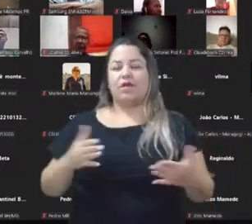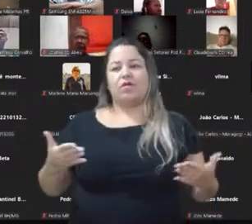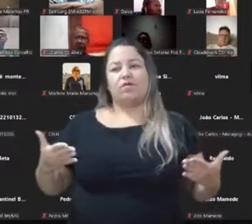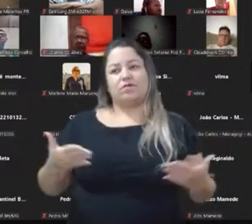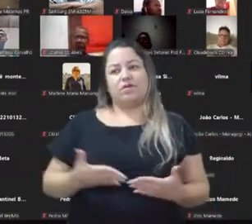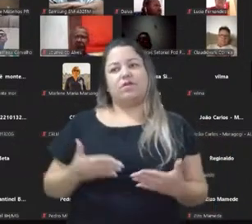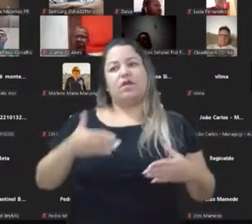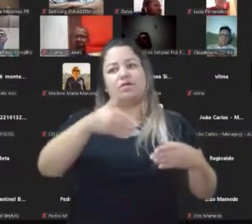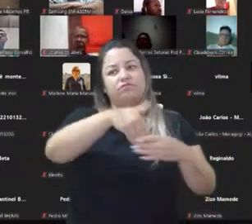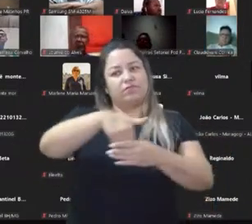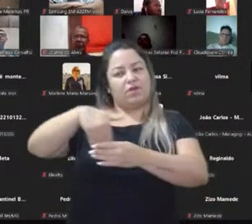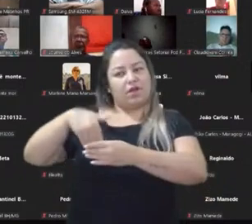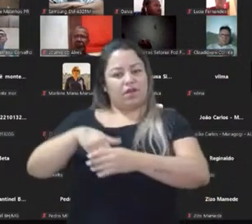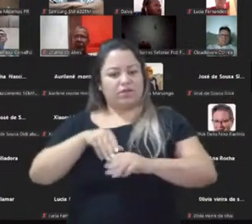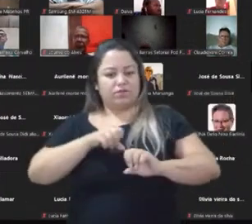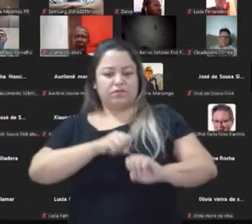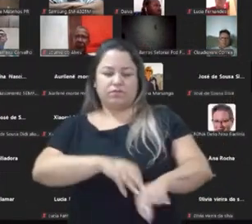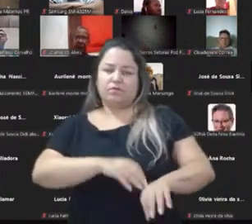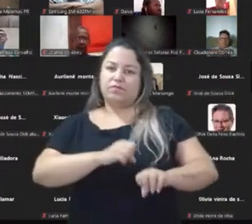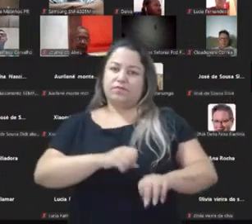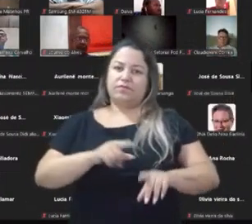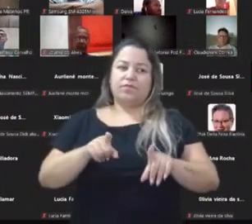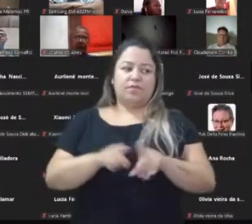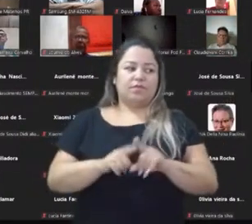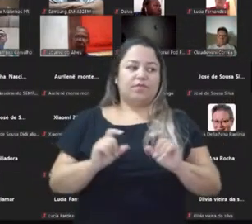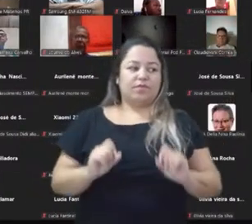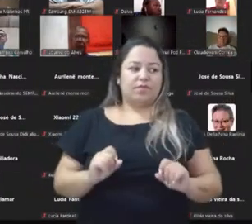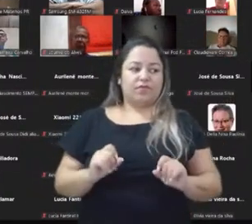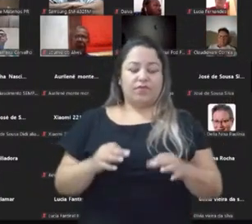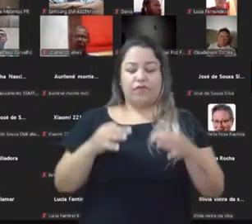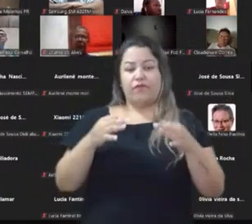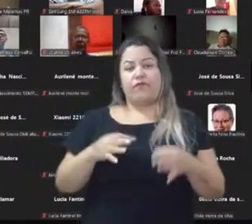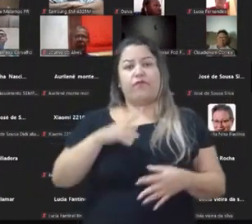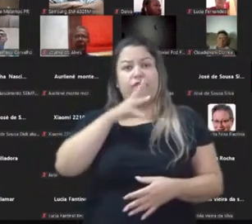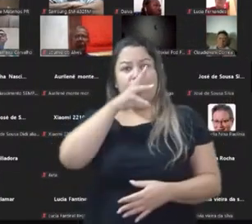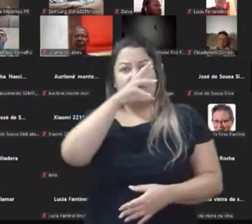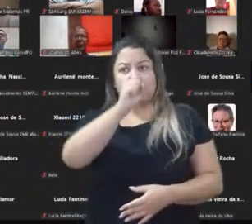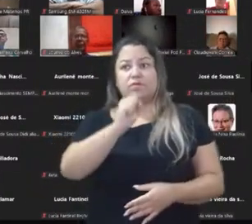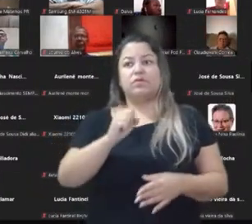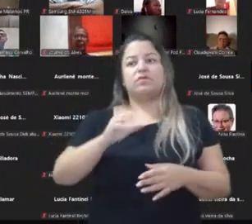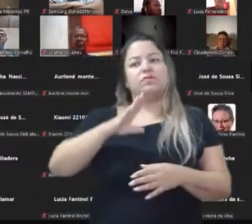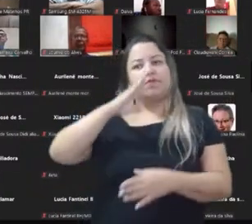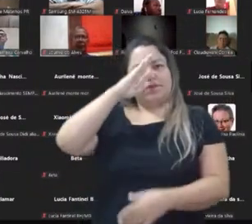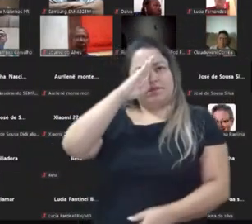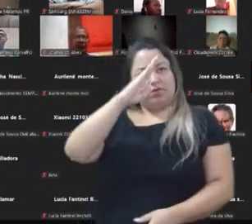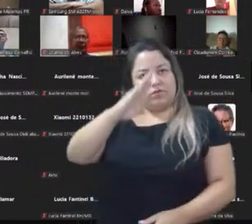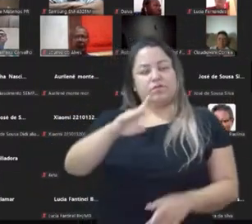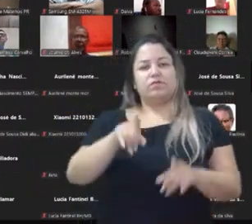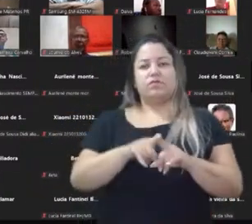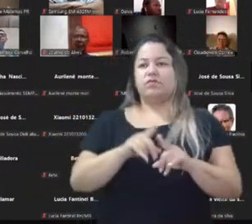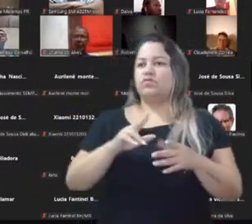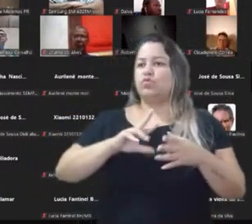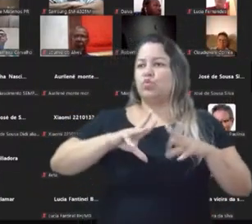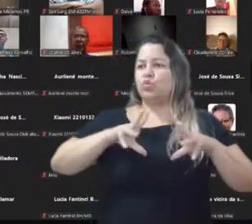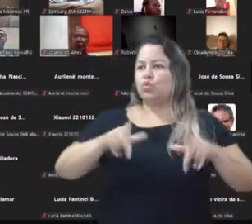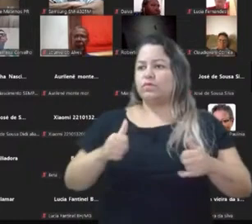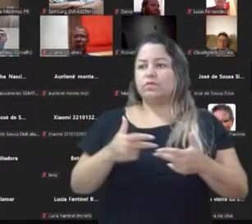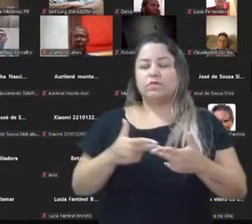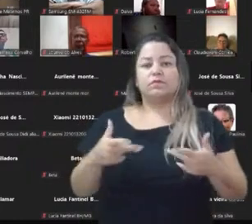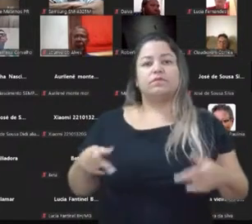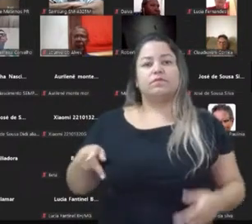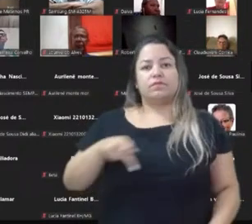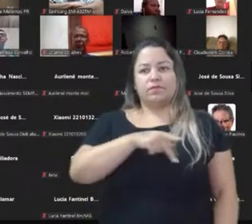eleições a educação virou uma pauta também muito forte do bolsonarismo do conservadorismo o professor